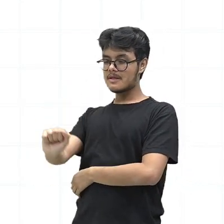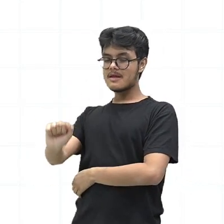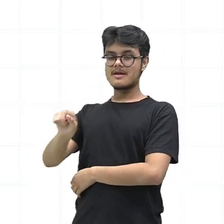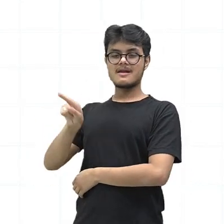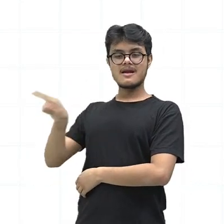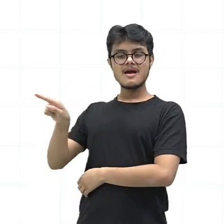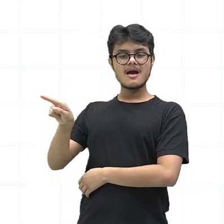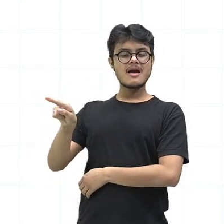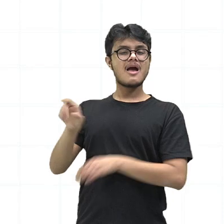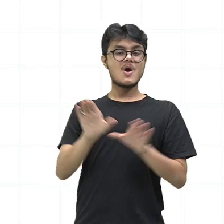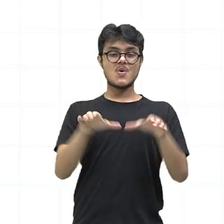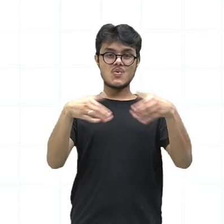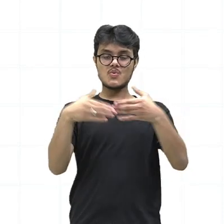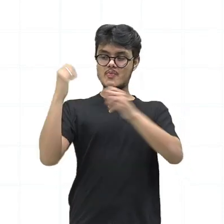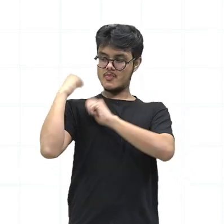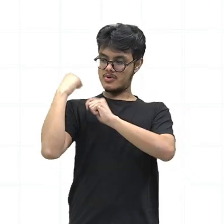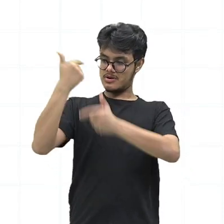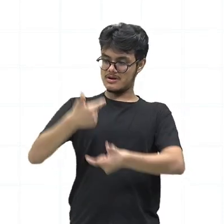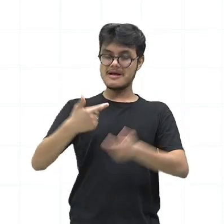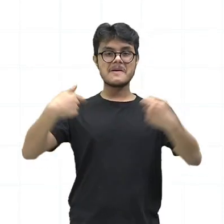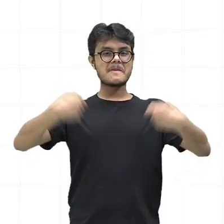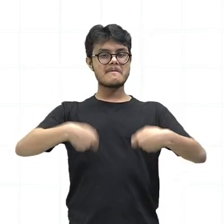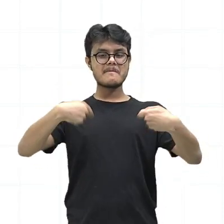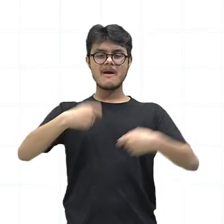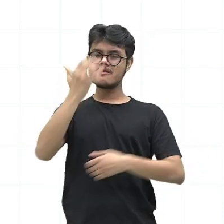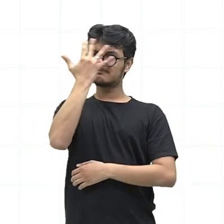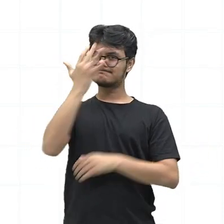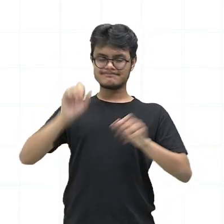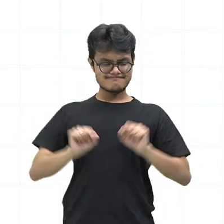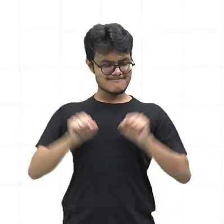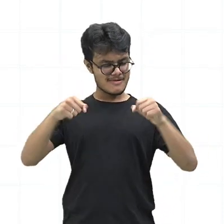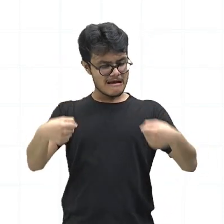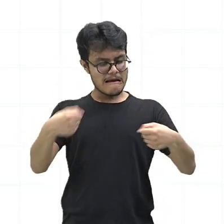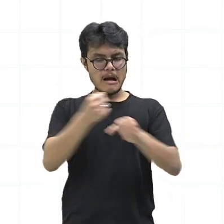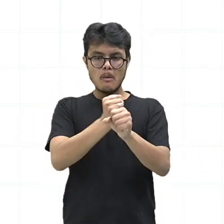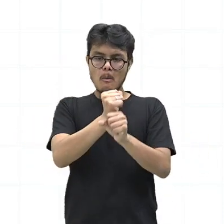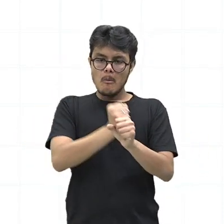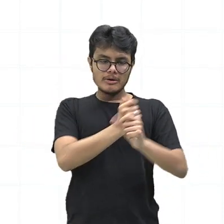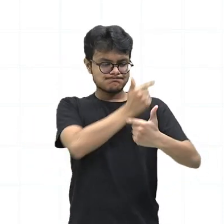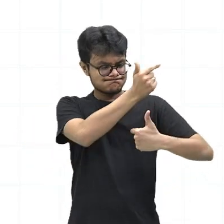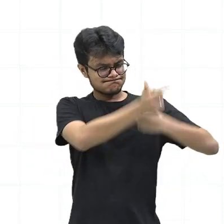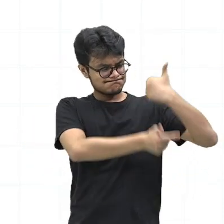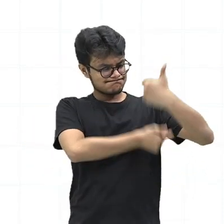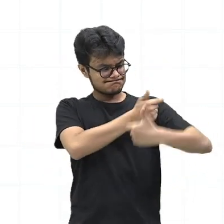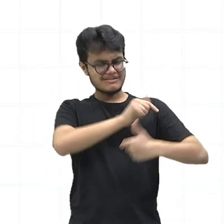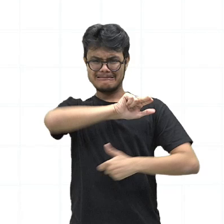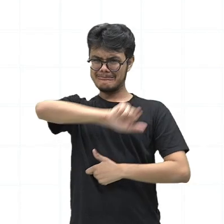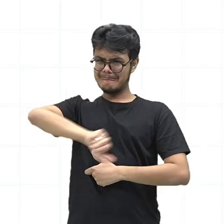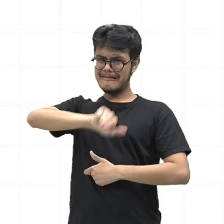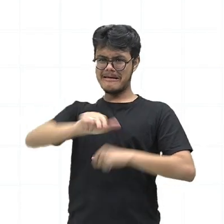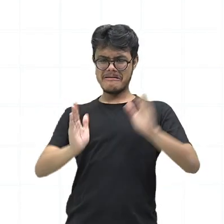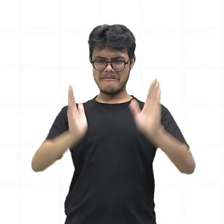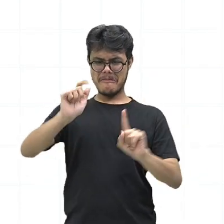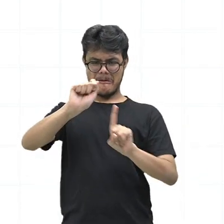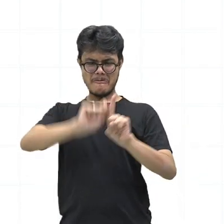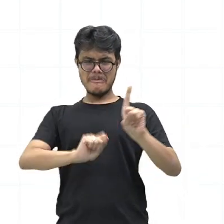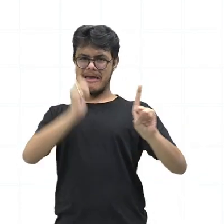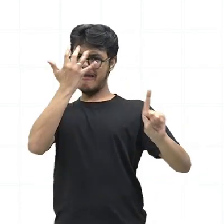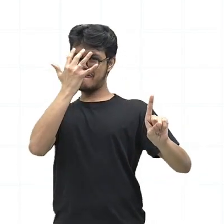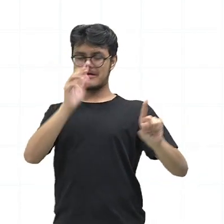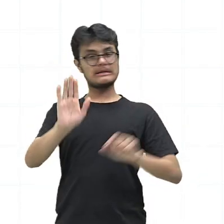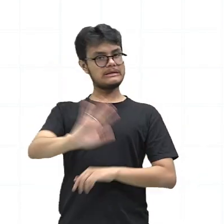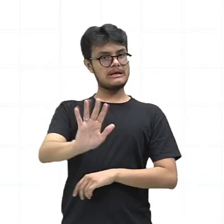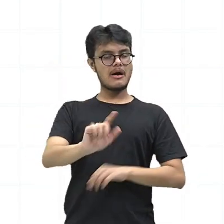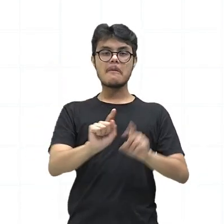hoje o carnaval, ele precisa de uma dedicação durante todo o ano, não é só naquela época do carnaval. Pois para realizar